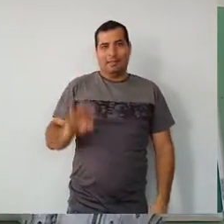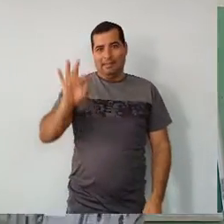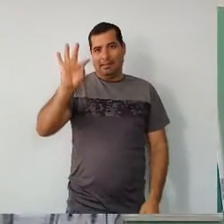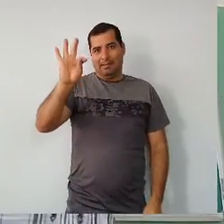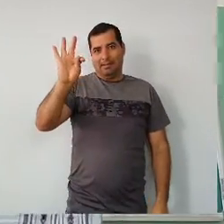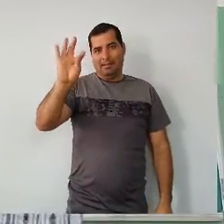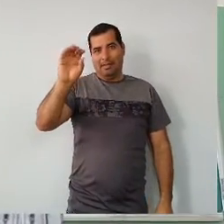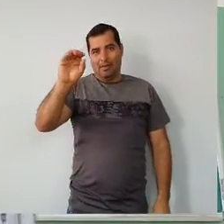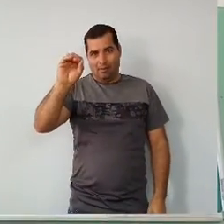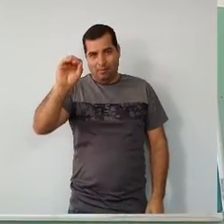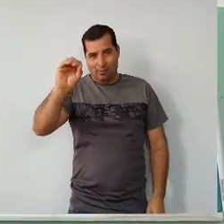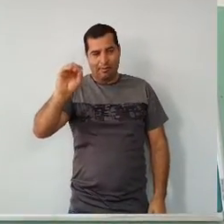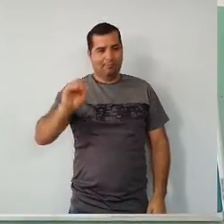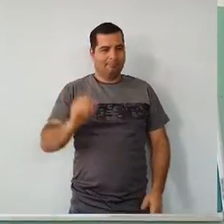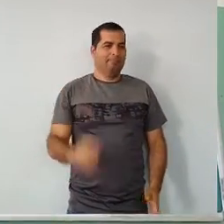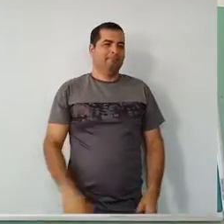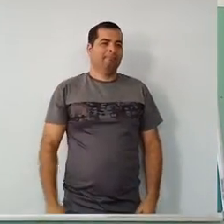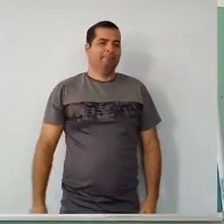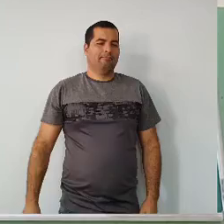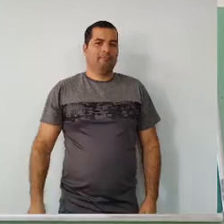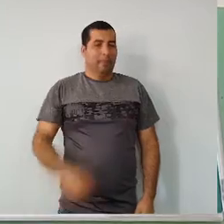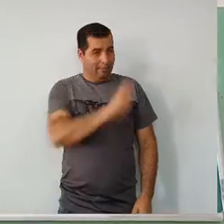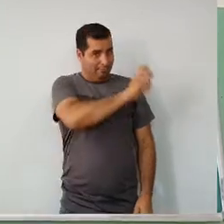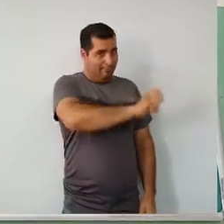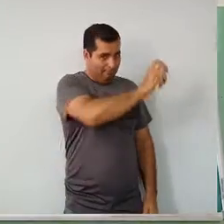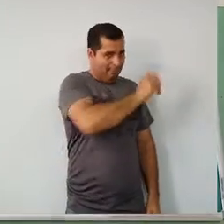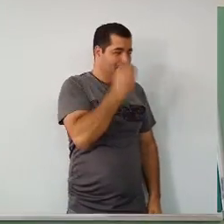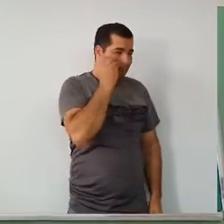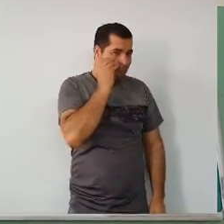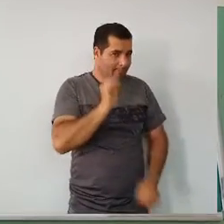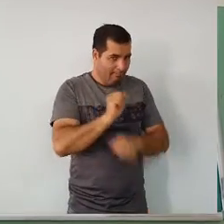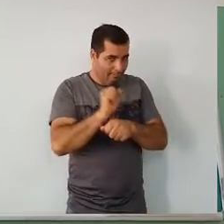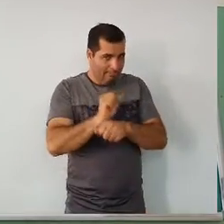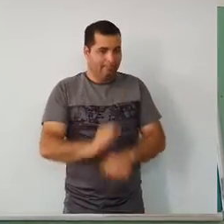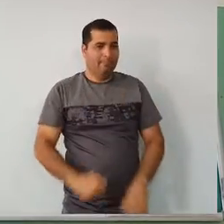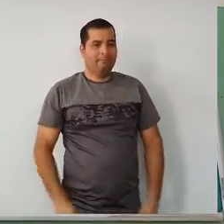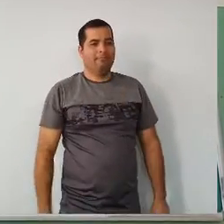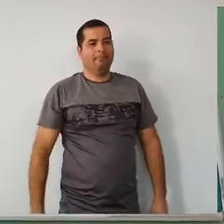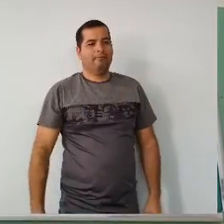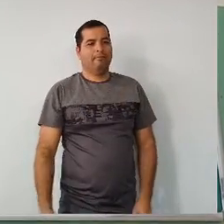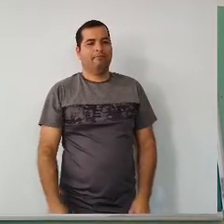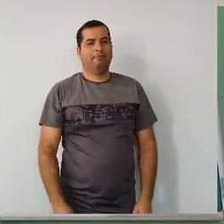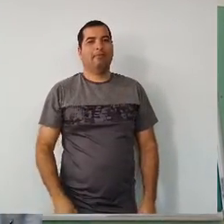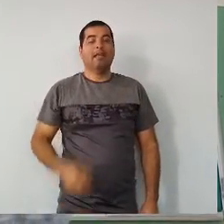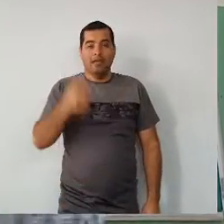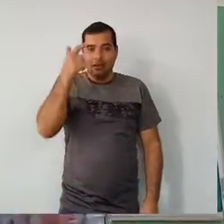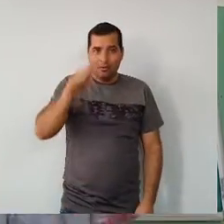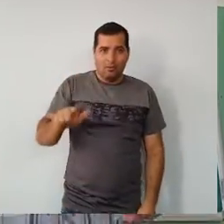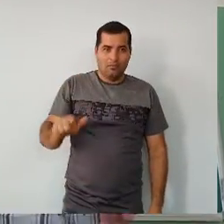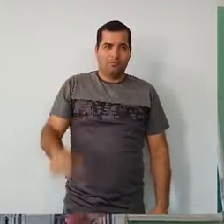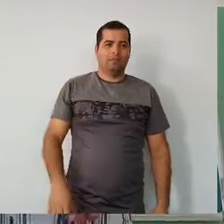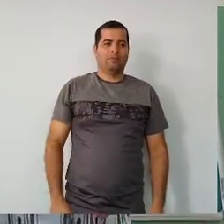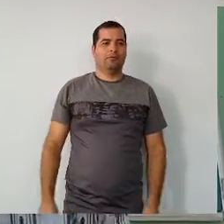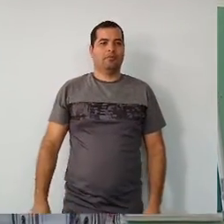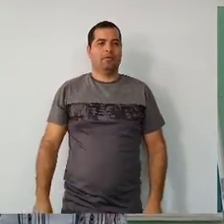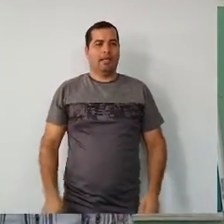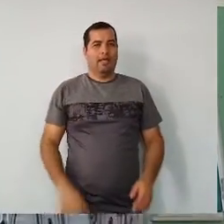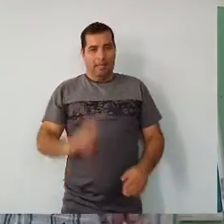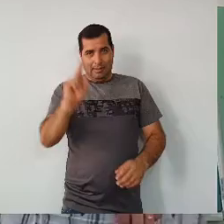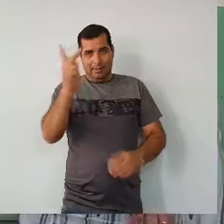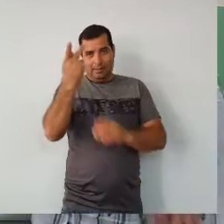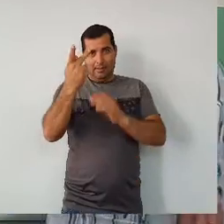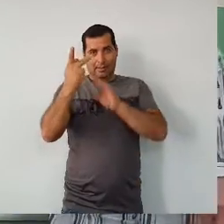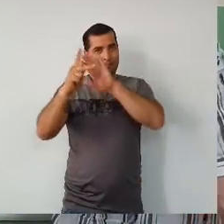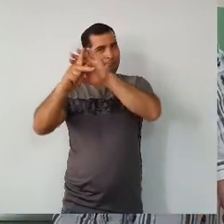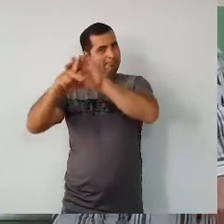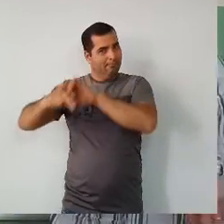se eu junto, eu vou apagar aqui, só um minutinho. Então, vamos lá, se eu troco aqui o H